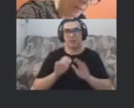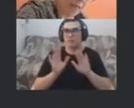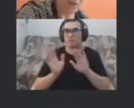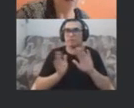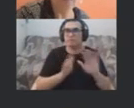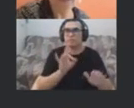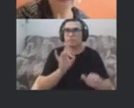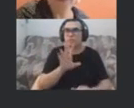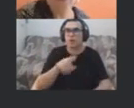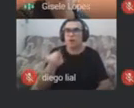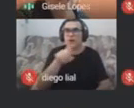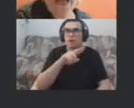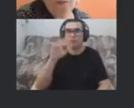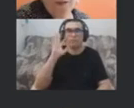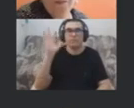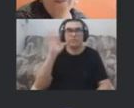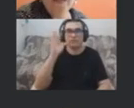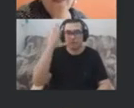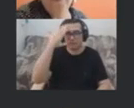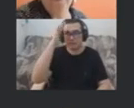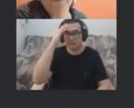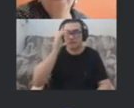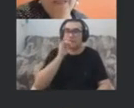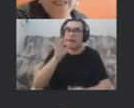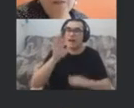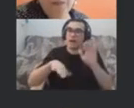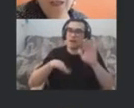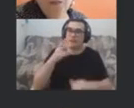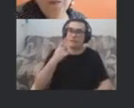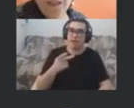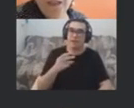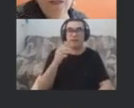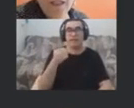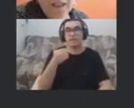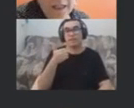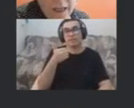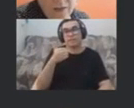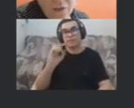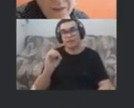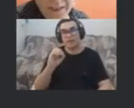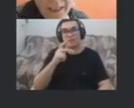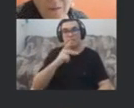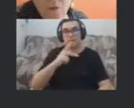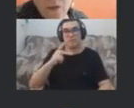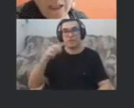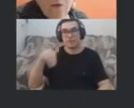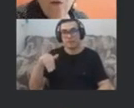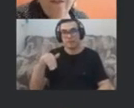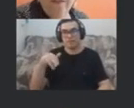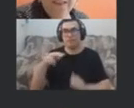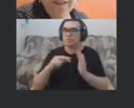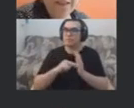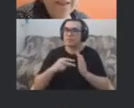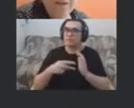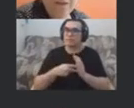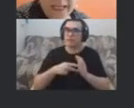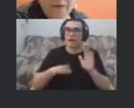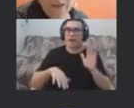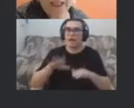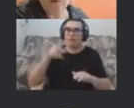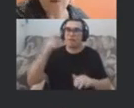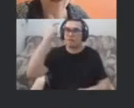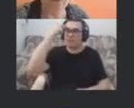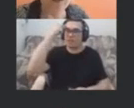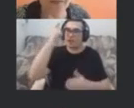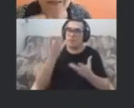em 100 partes por milhão, ou 10 ppm, 10 partes por milhão. A gente pensa que é muita coisa, né, mas